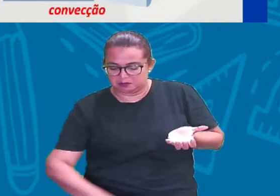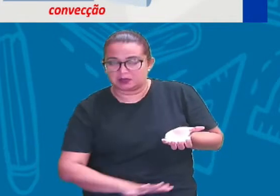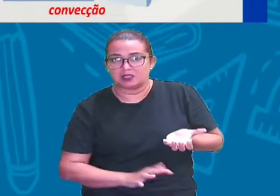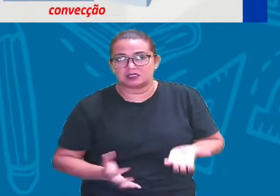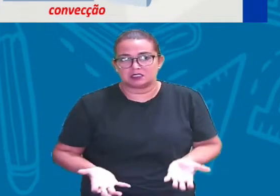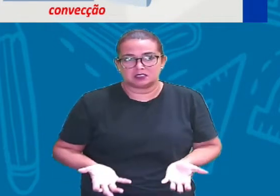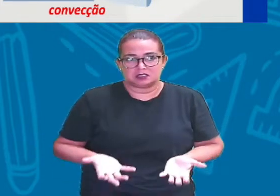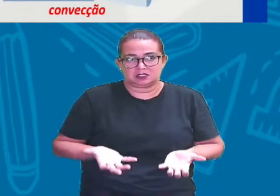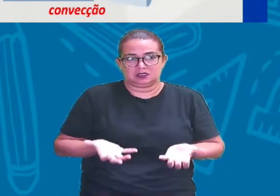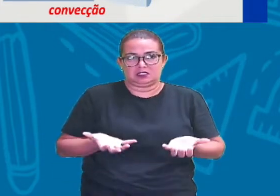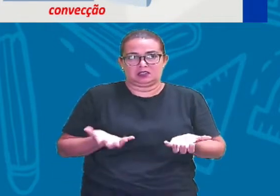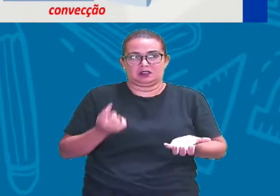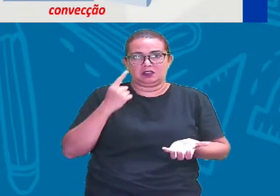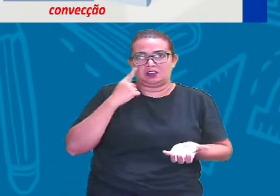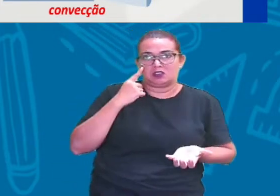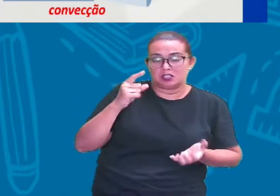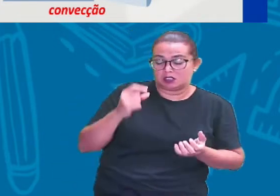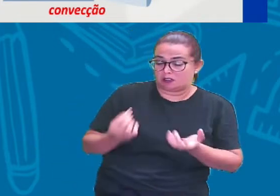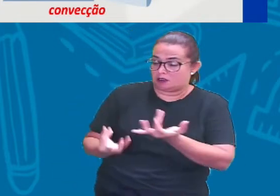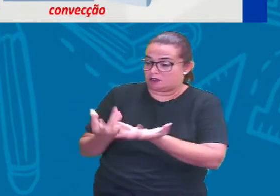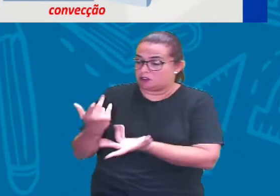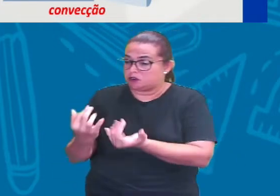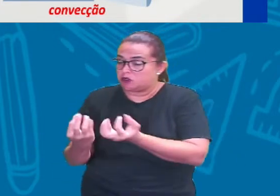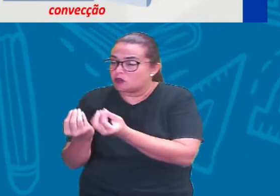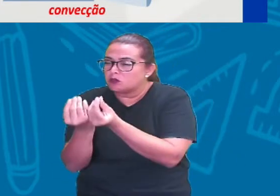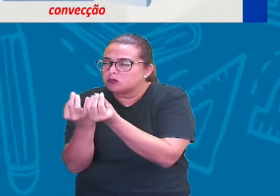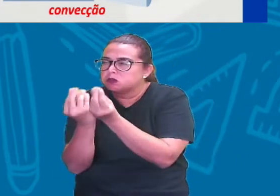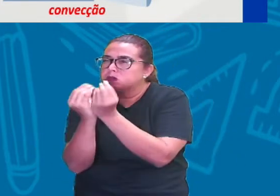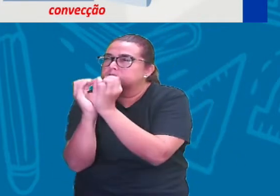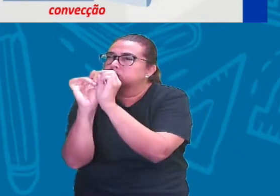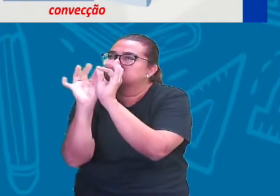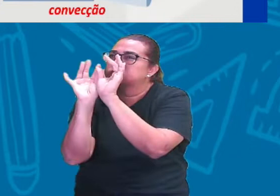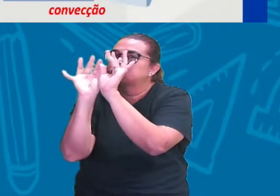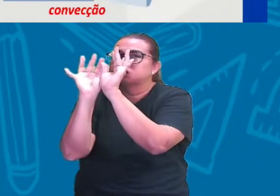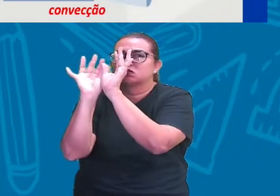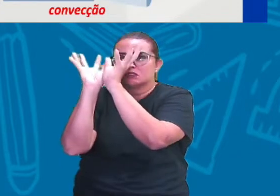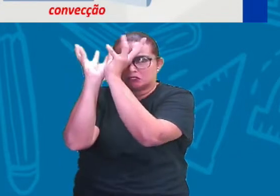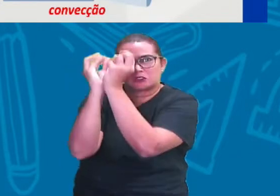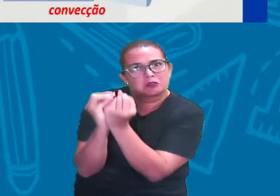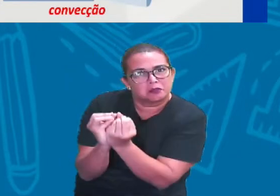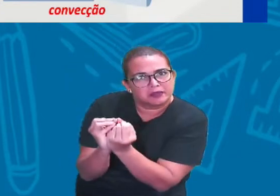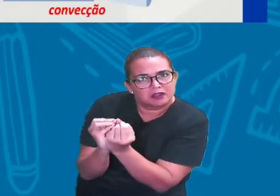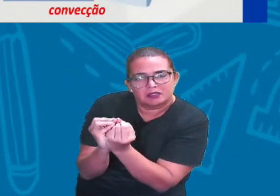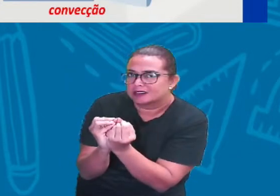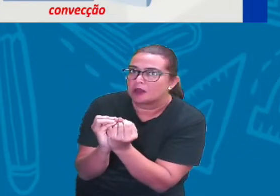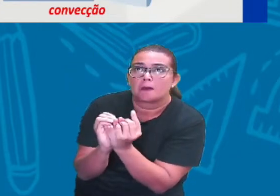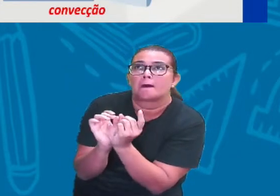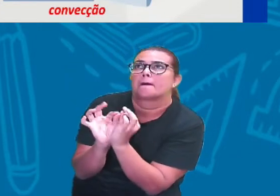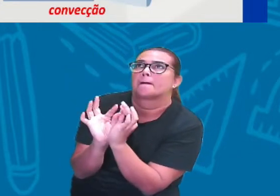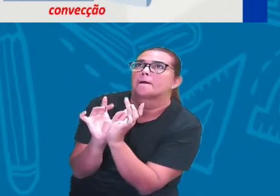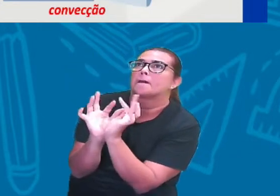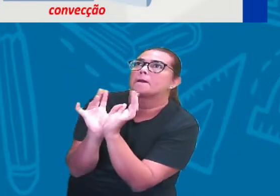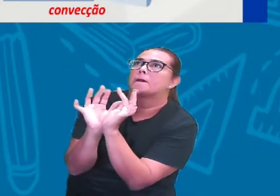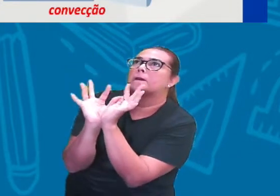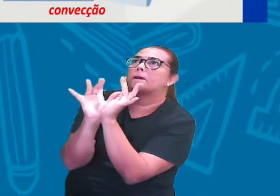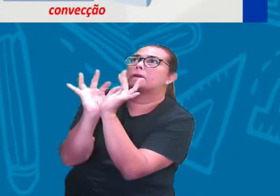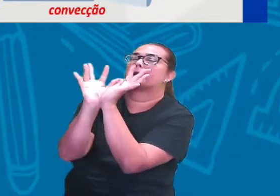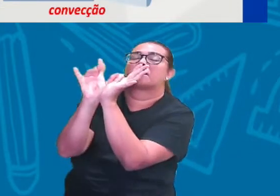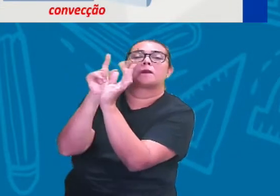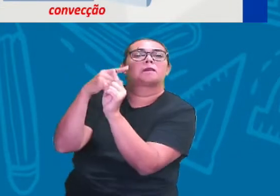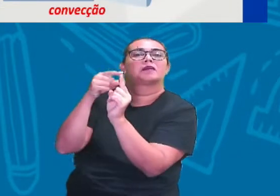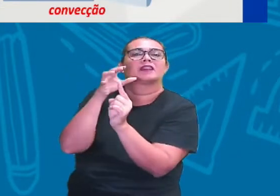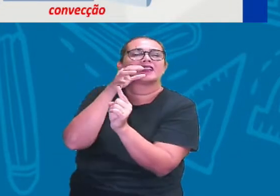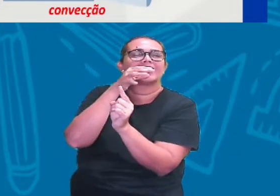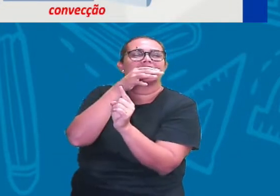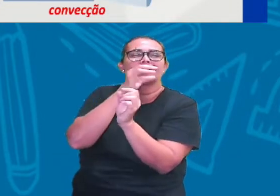a panela no fogo, você vê aquele vapor, ele tá onde? Tá descendo, tá subindo. Tá subindo, então aquele vapor quente, ele sobe. Quando você